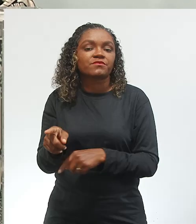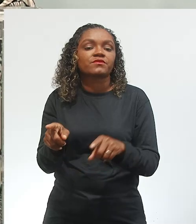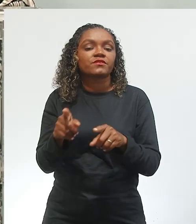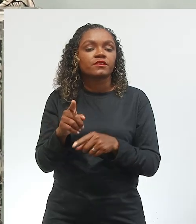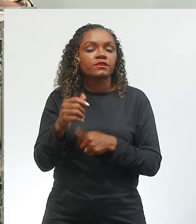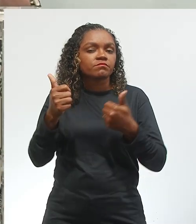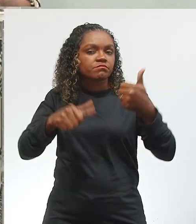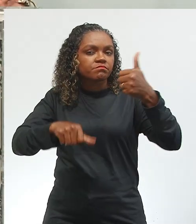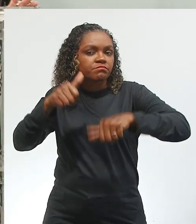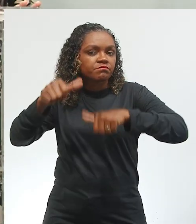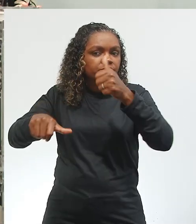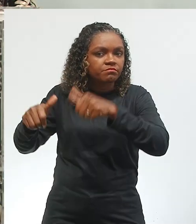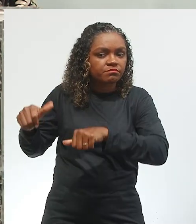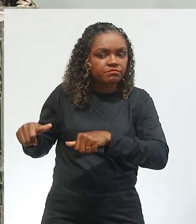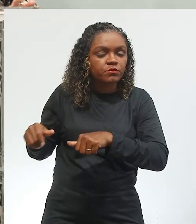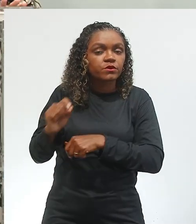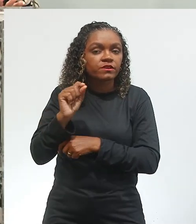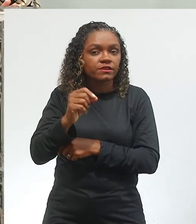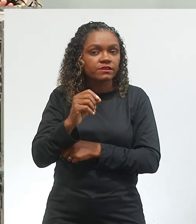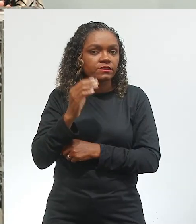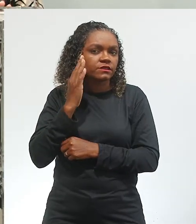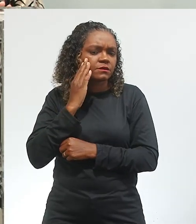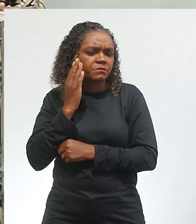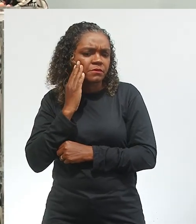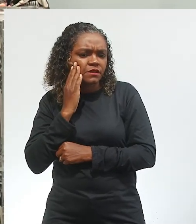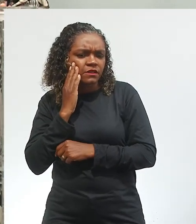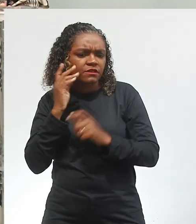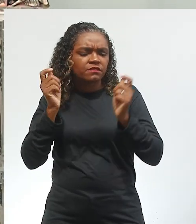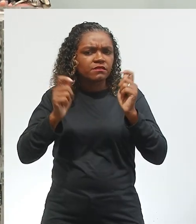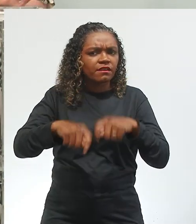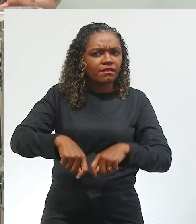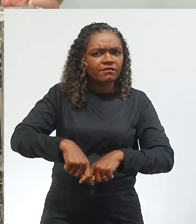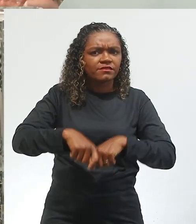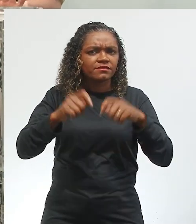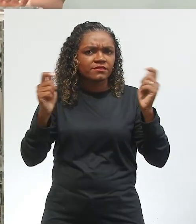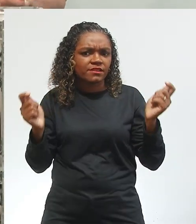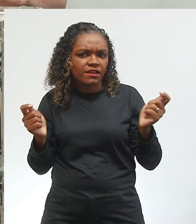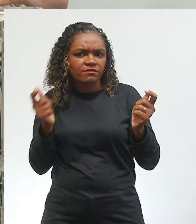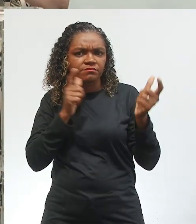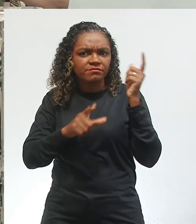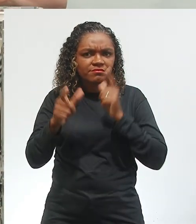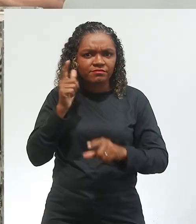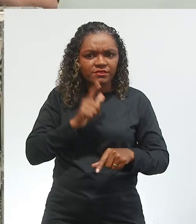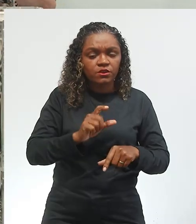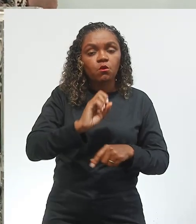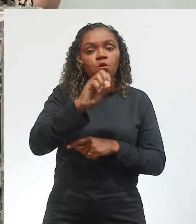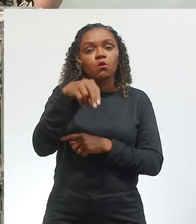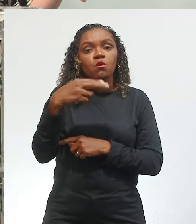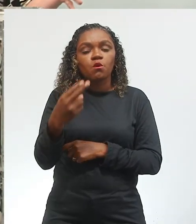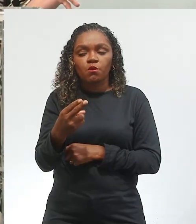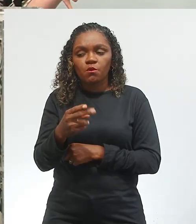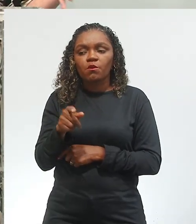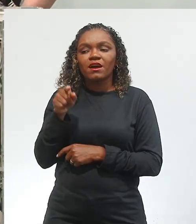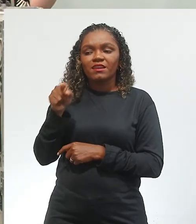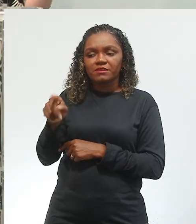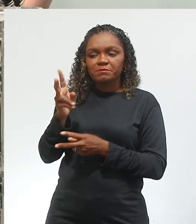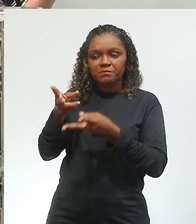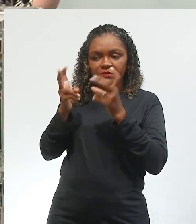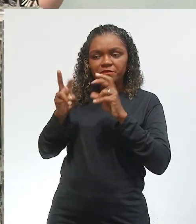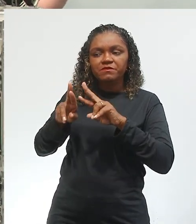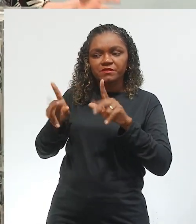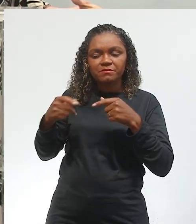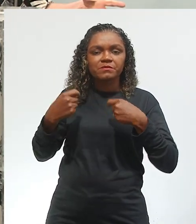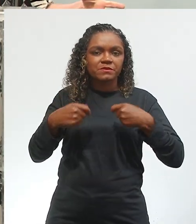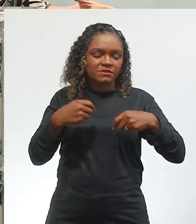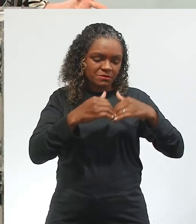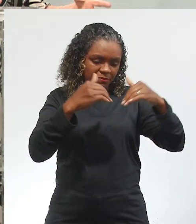ele direitinho, para verificar se a gente vai ter que fazer, se a gente pode atingir esse público todo com a mesma ação, ou se a gente vai ter